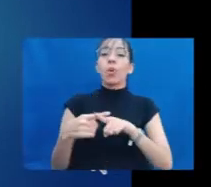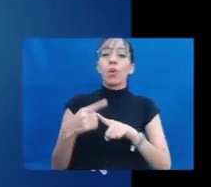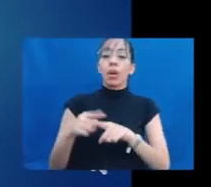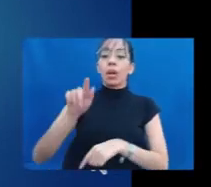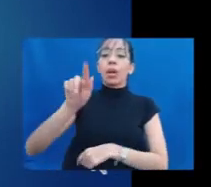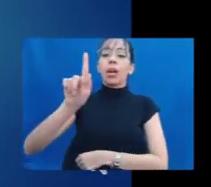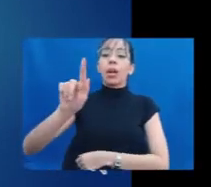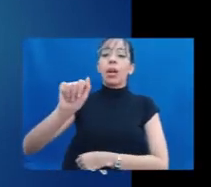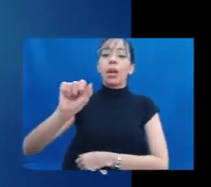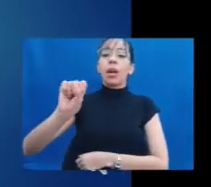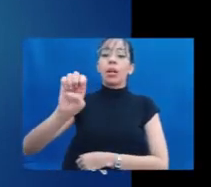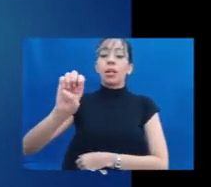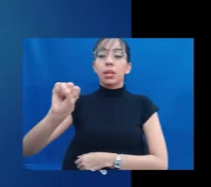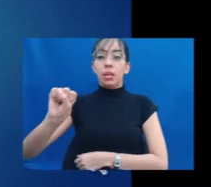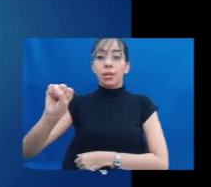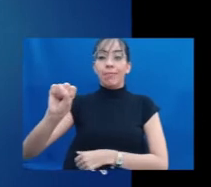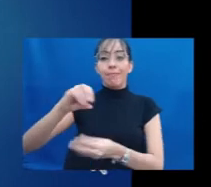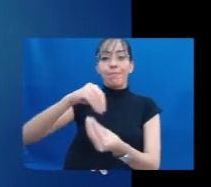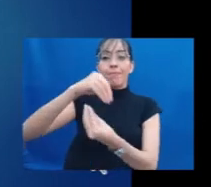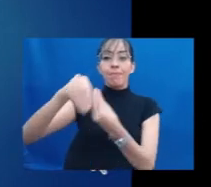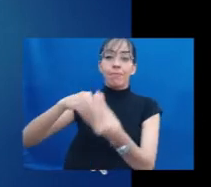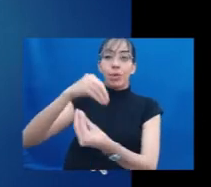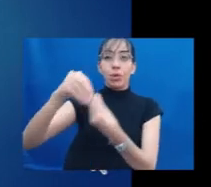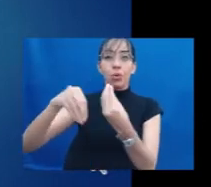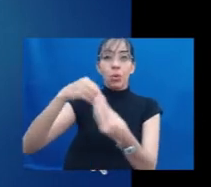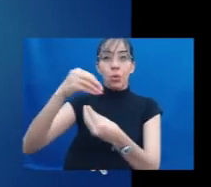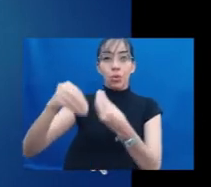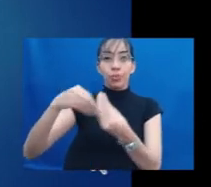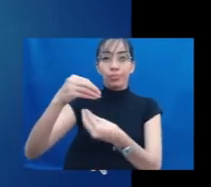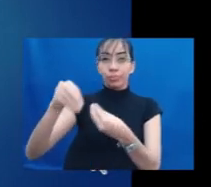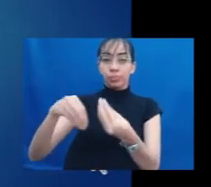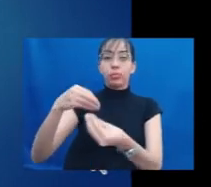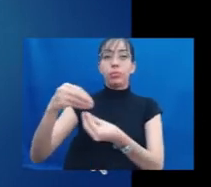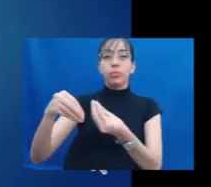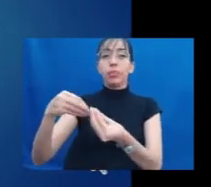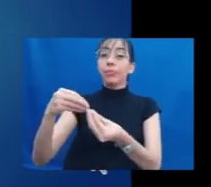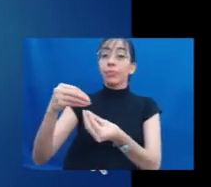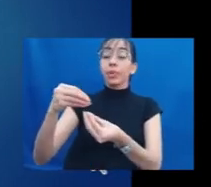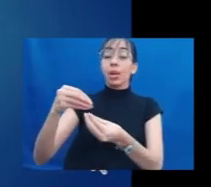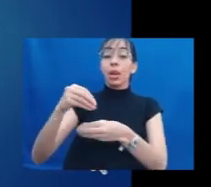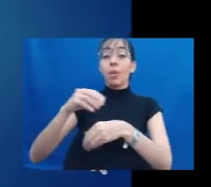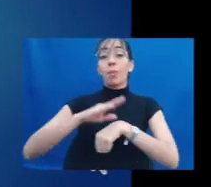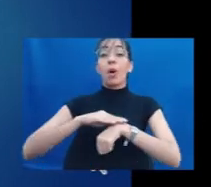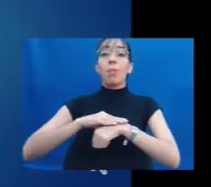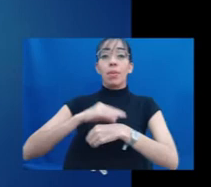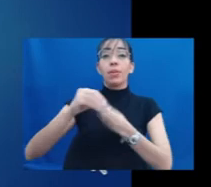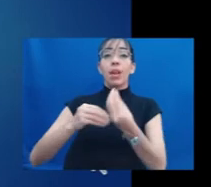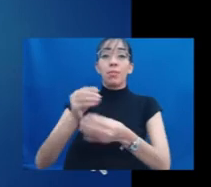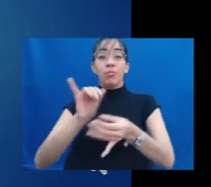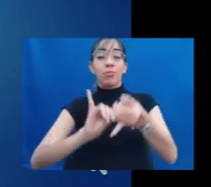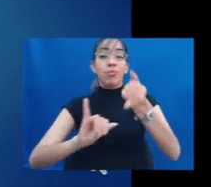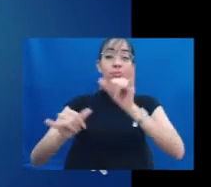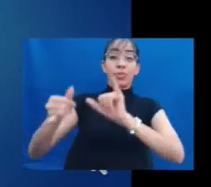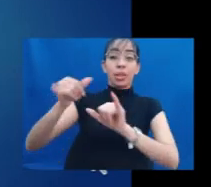o acidente ele foi causado pela mistura de gases, sendo eles 70% hidrogênio, 5% de óxido de carbono e 25%